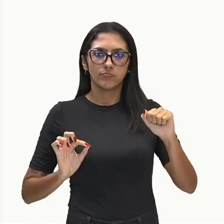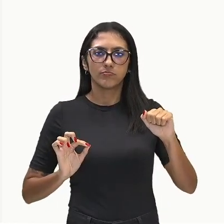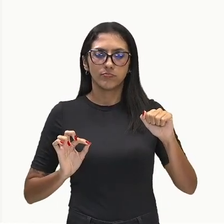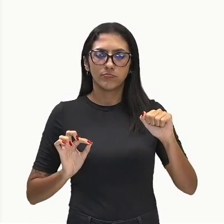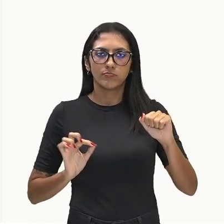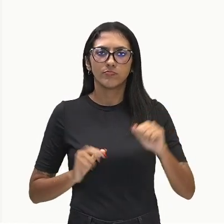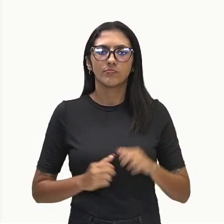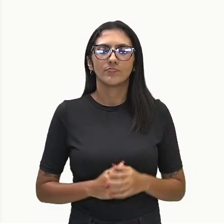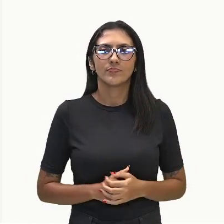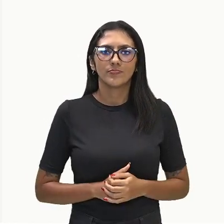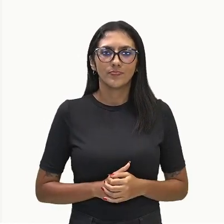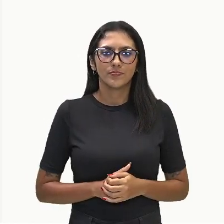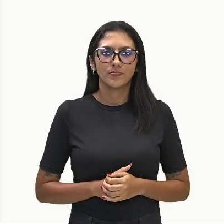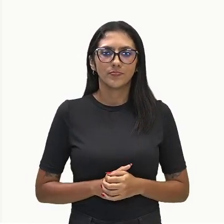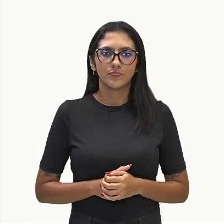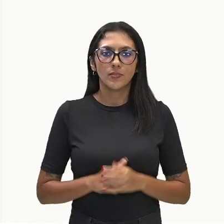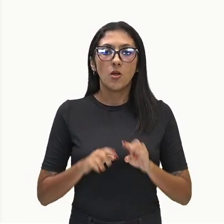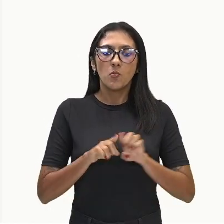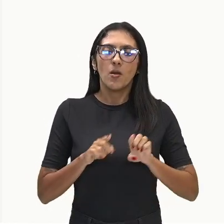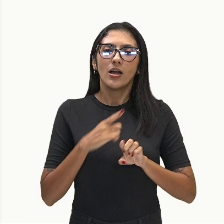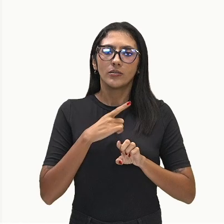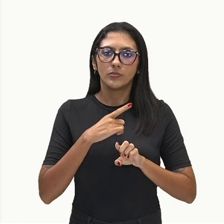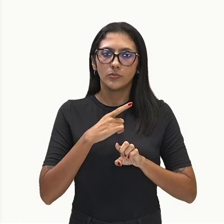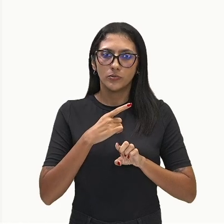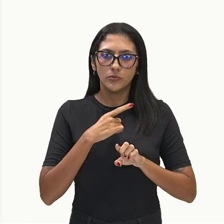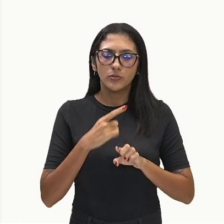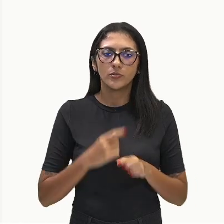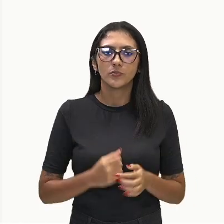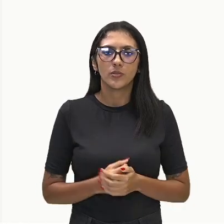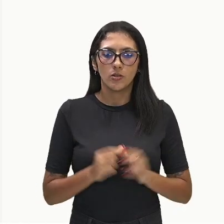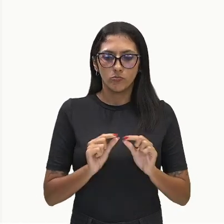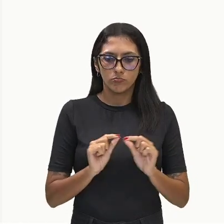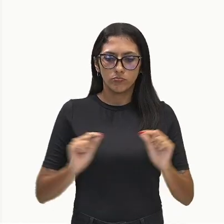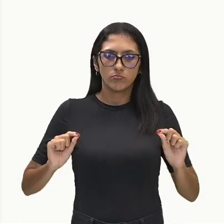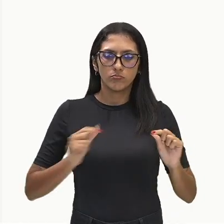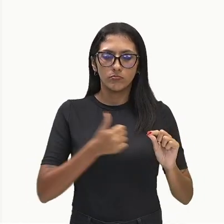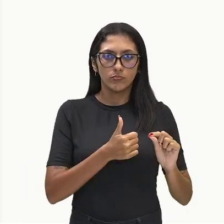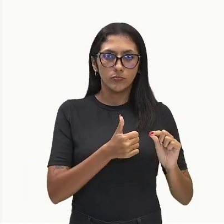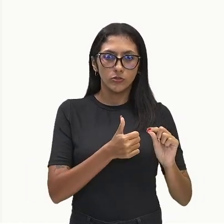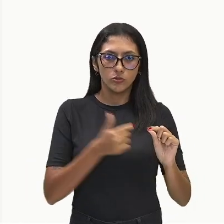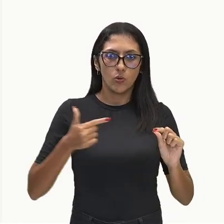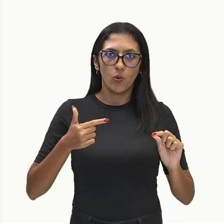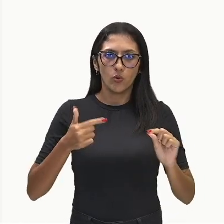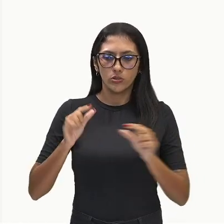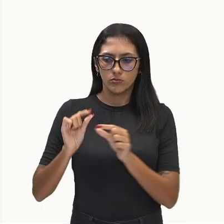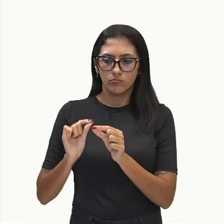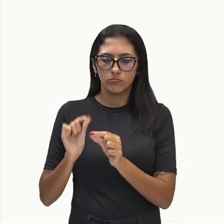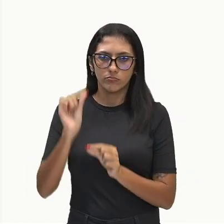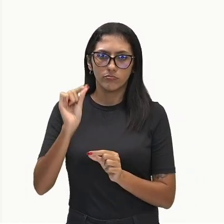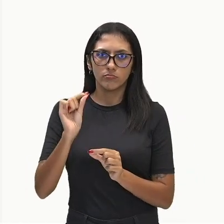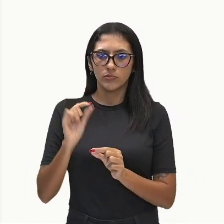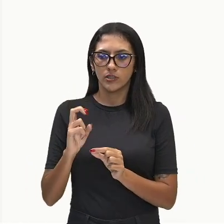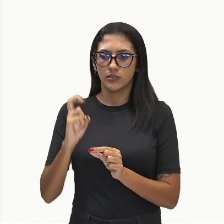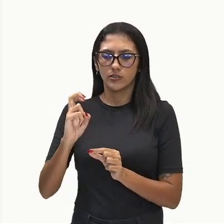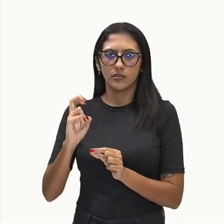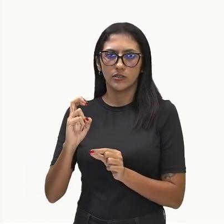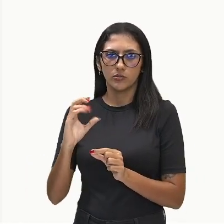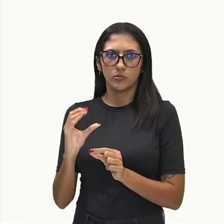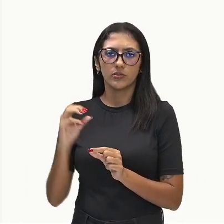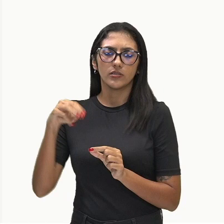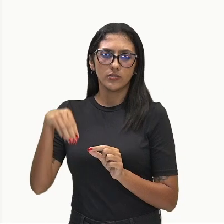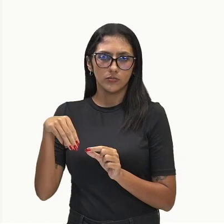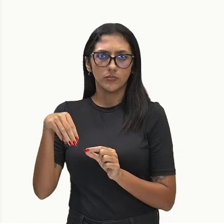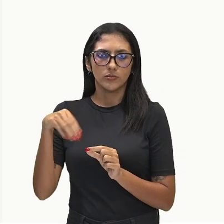90 graus. Mas nós temos o cateto maior, que mede 12 centímetros, e o cateto menor, que mede